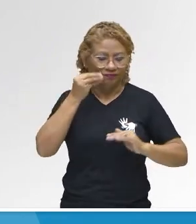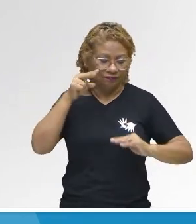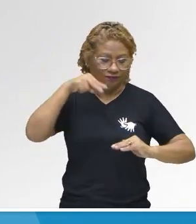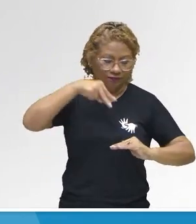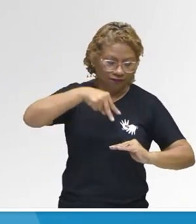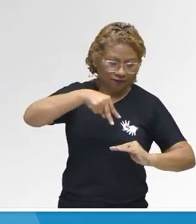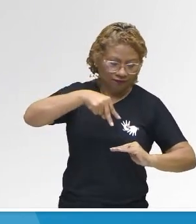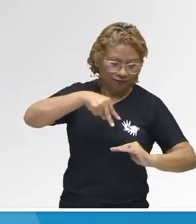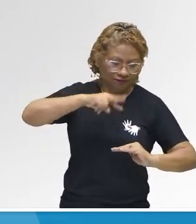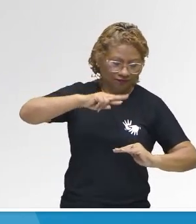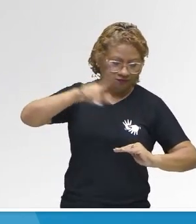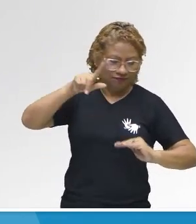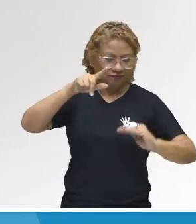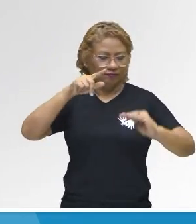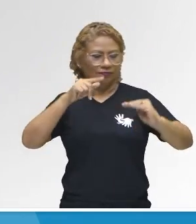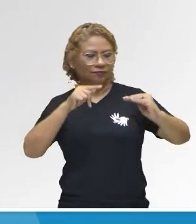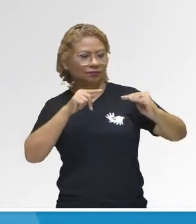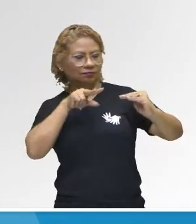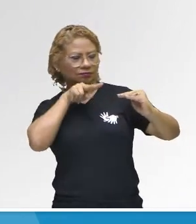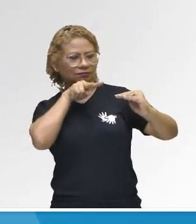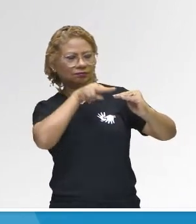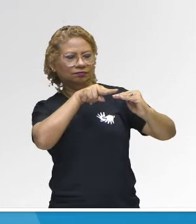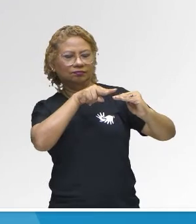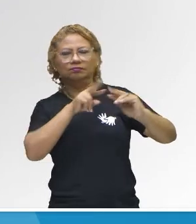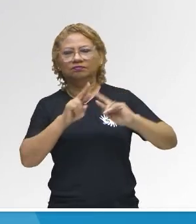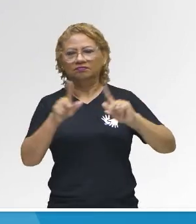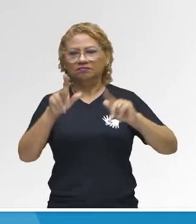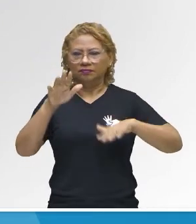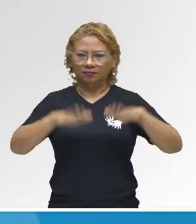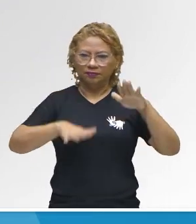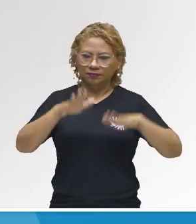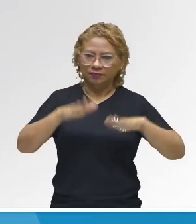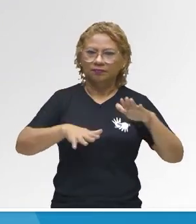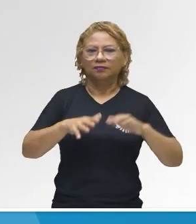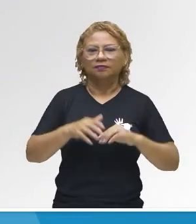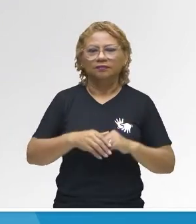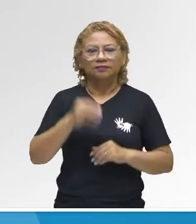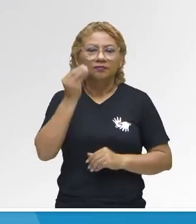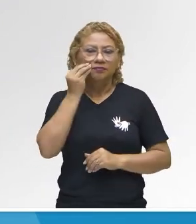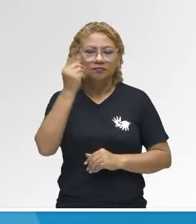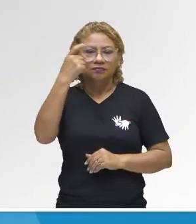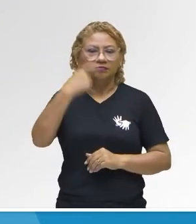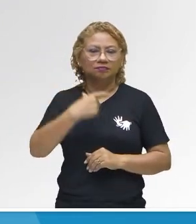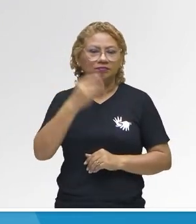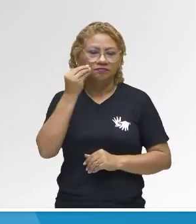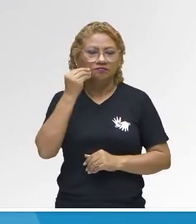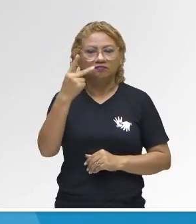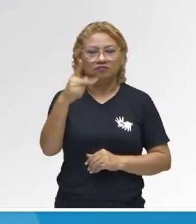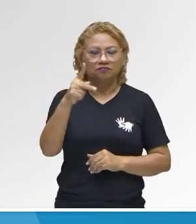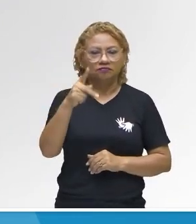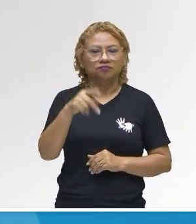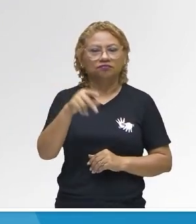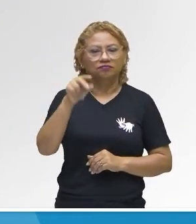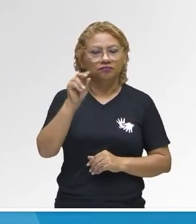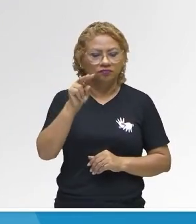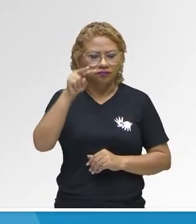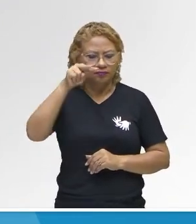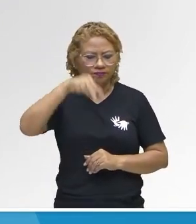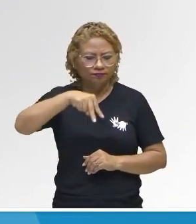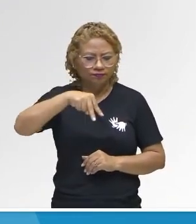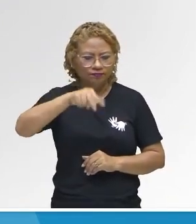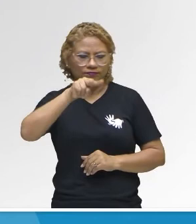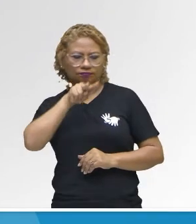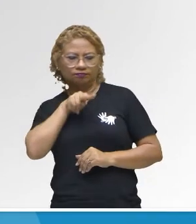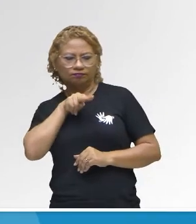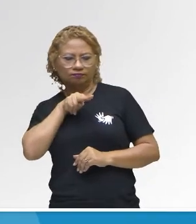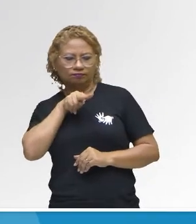São dimensões diferentes. Dependendo da posição que eu estiver observando, né, eu vou ver um objeto ou outro. Se eu